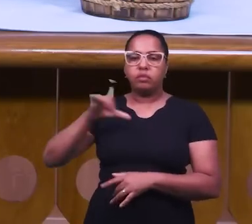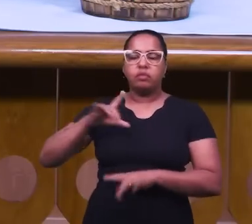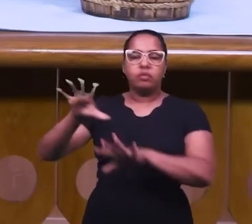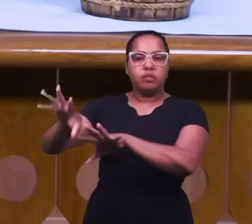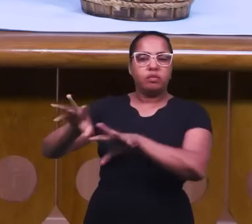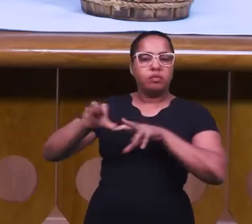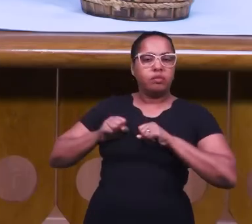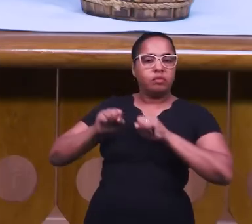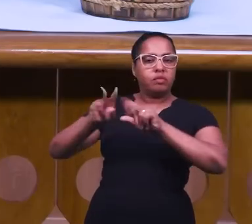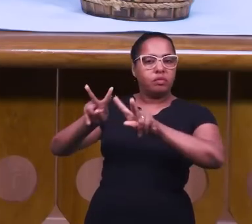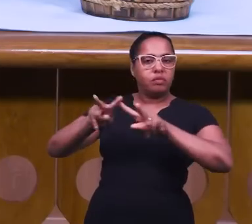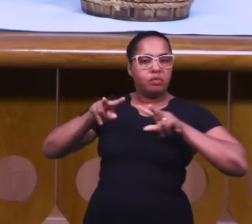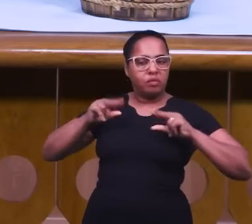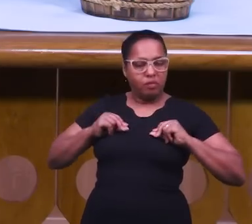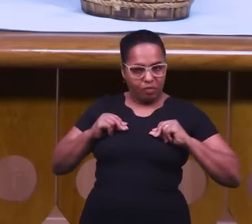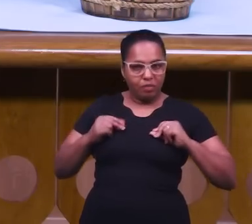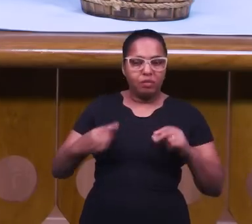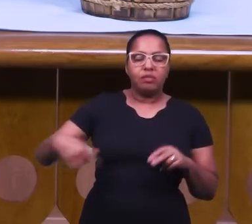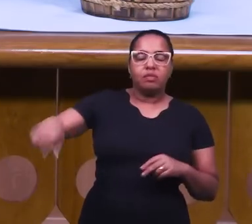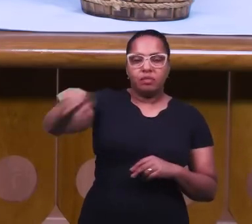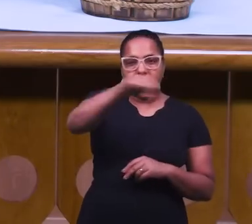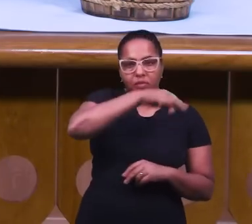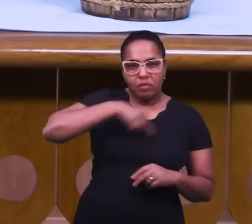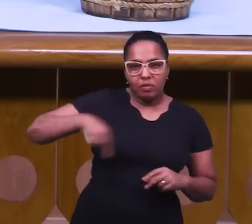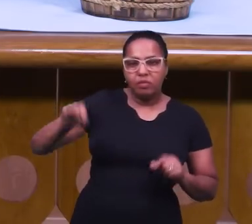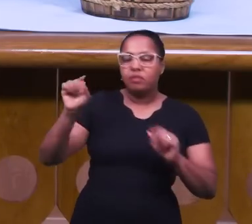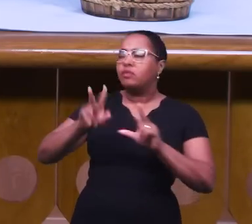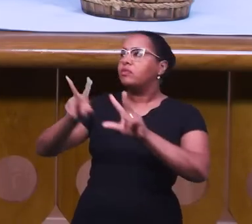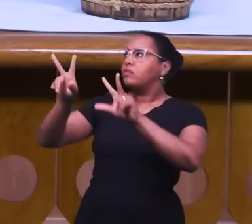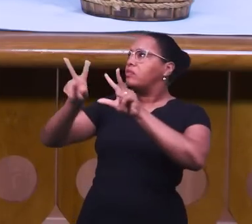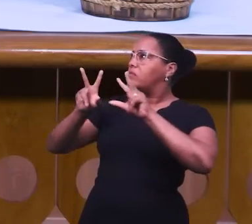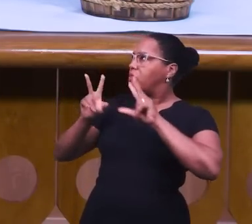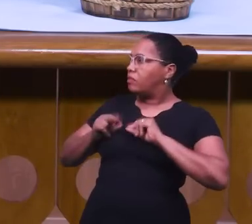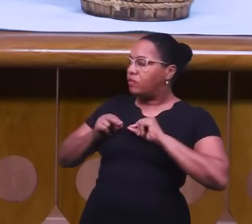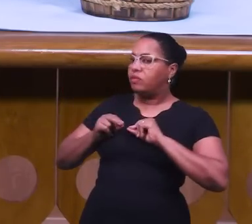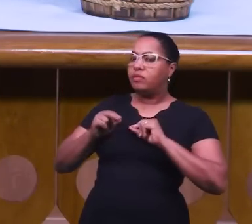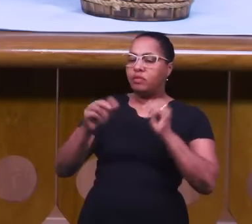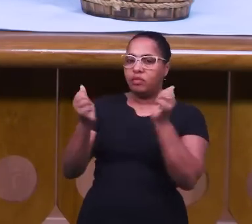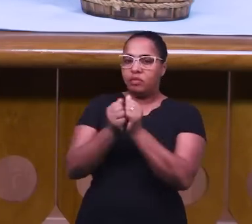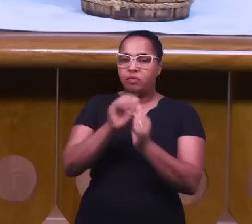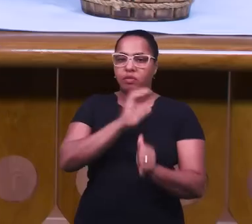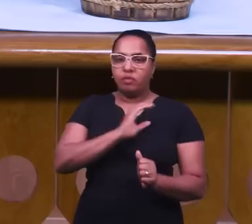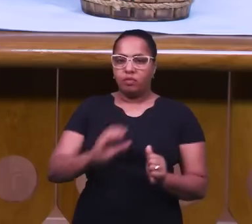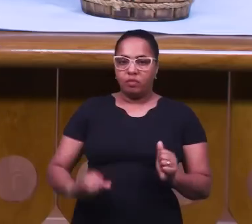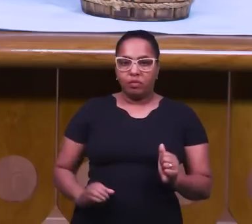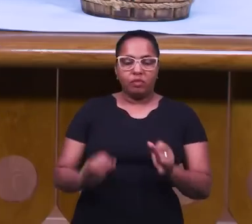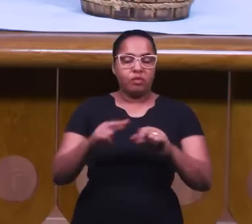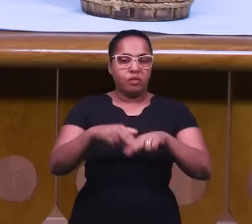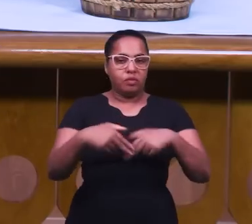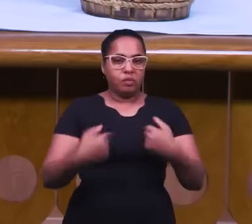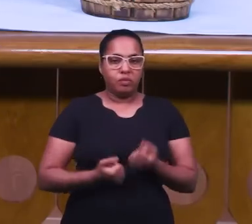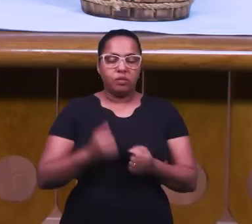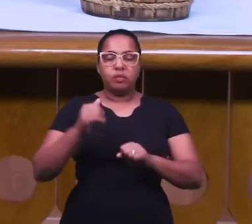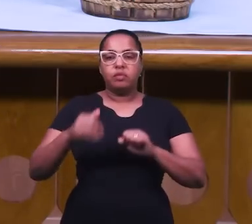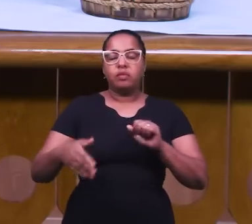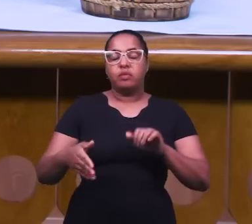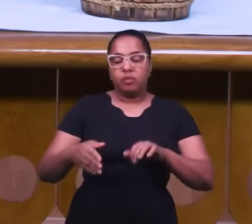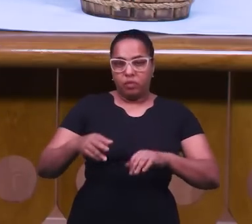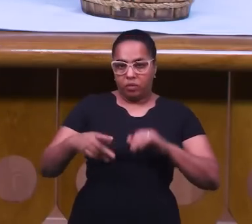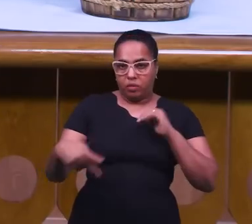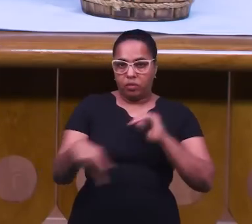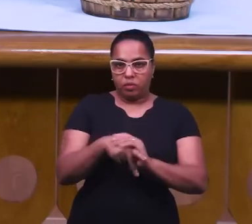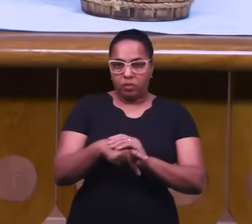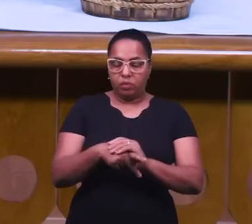tomarmos posse de uma herança, ou seja, nós nos tornamos herdeiros com Cristo. É por isso que o próprio